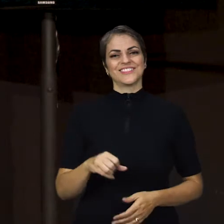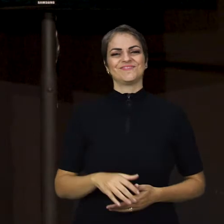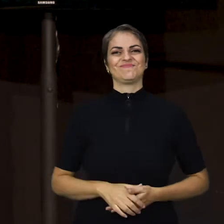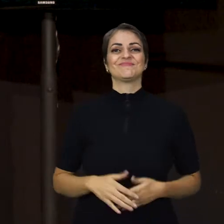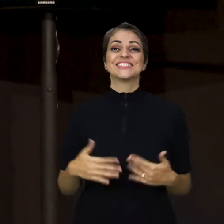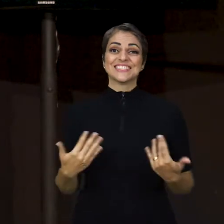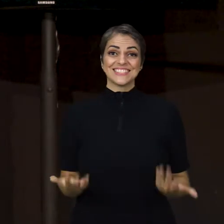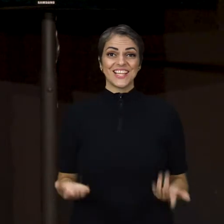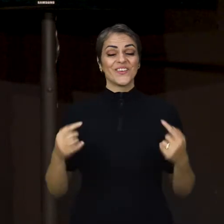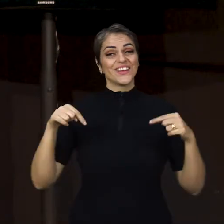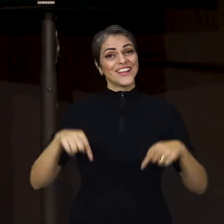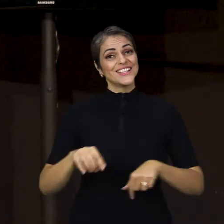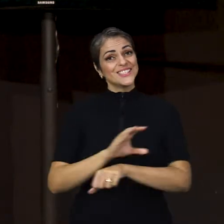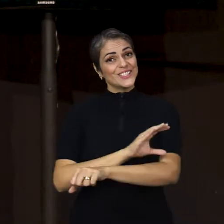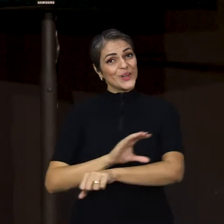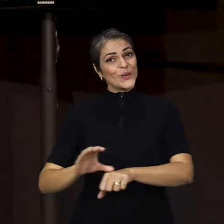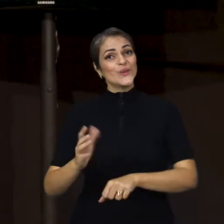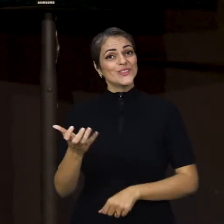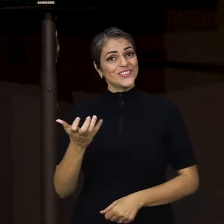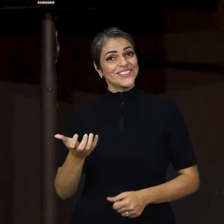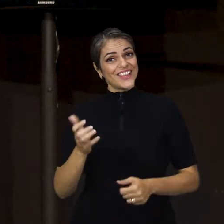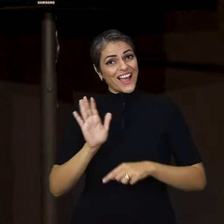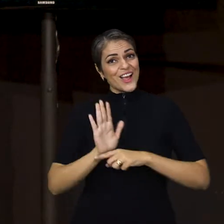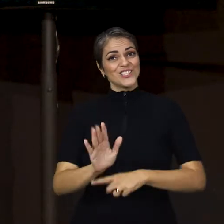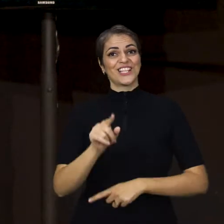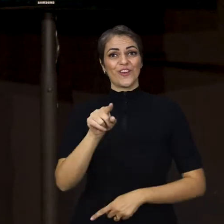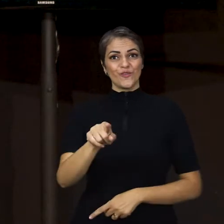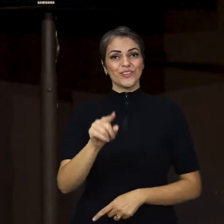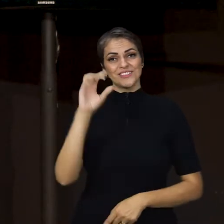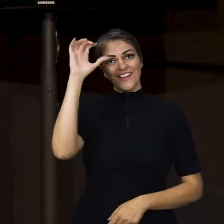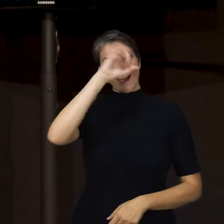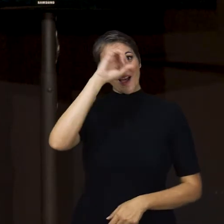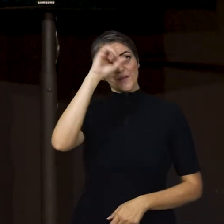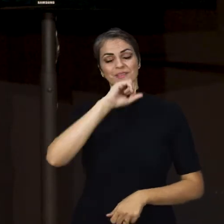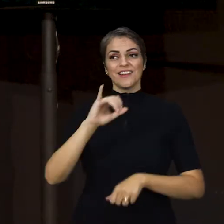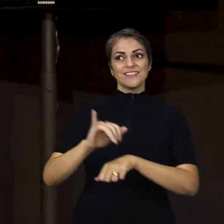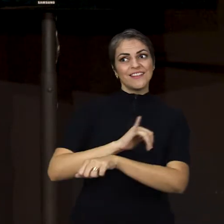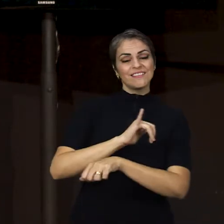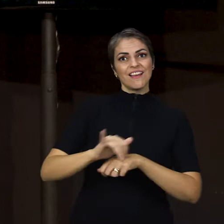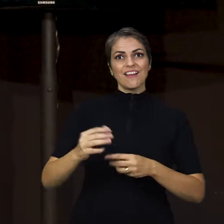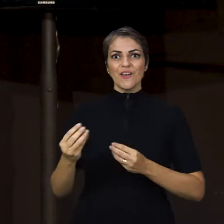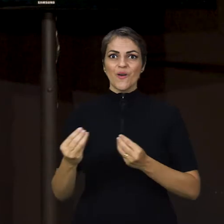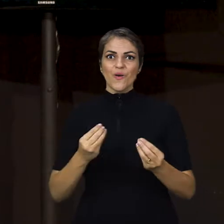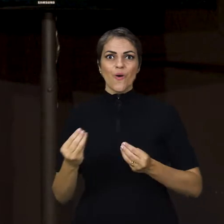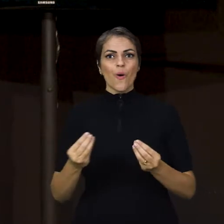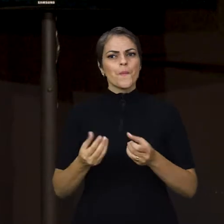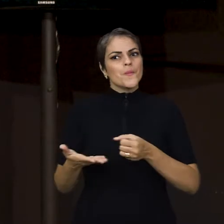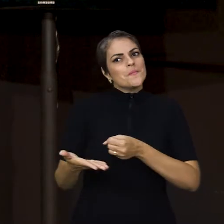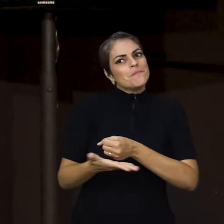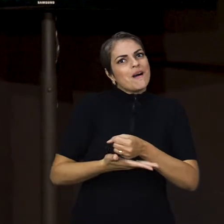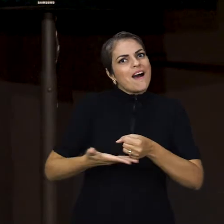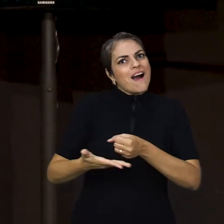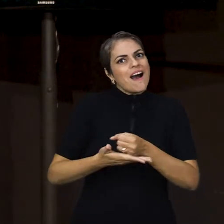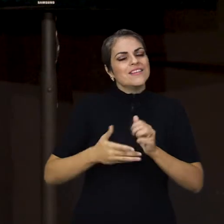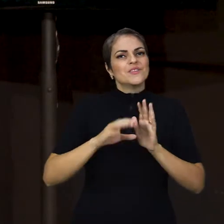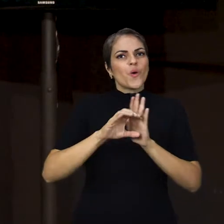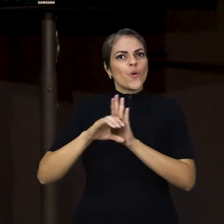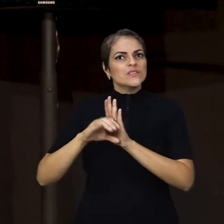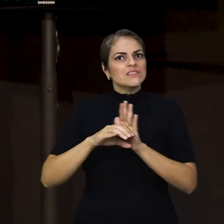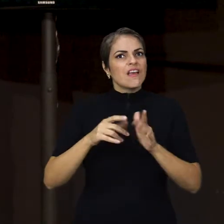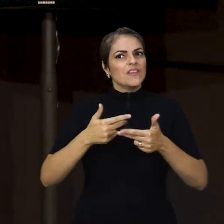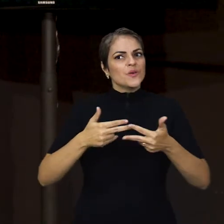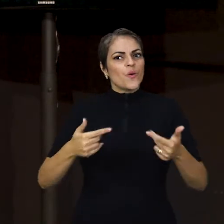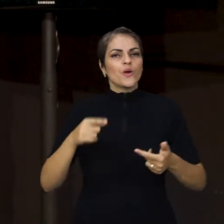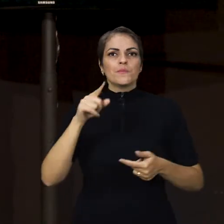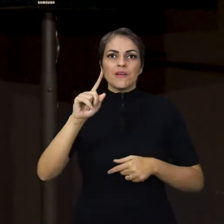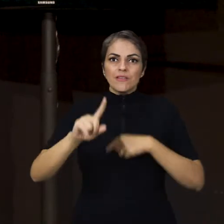então, é te dar essas ferramentas, as estratégias, os conceitos básicos necessários para que a sua leitura da Bíblia